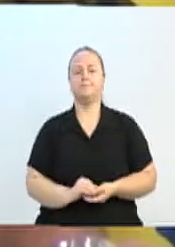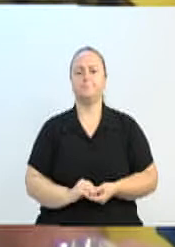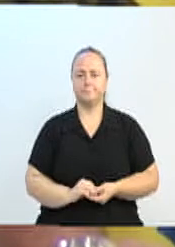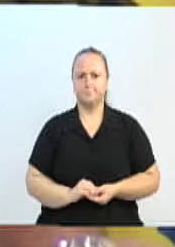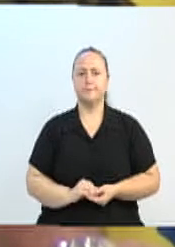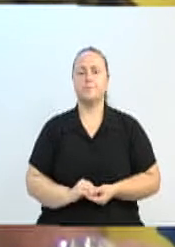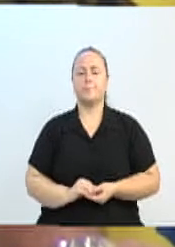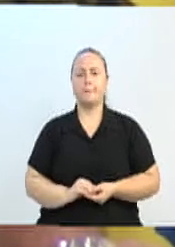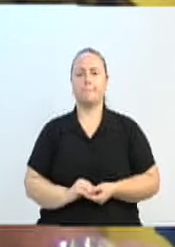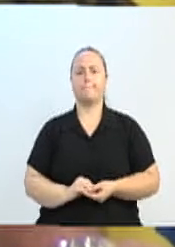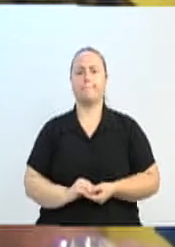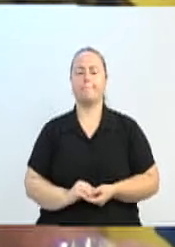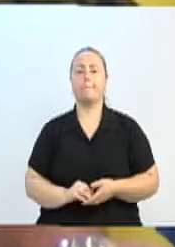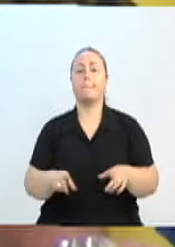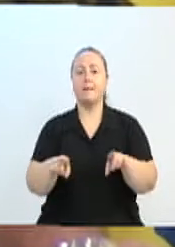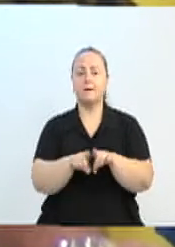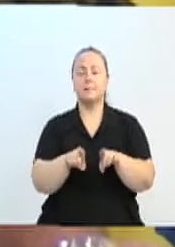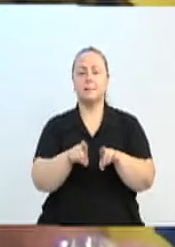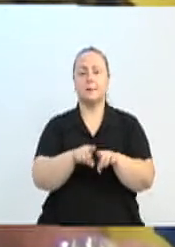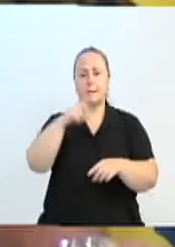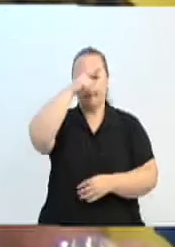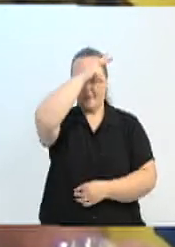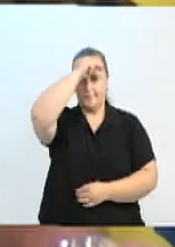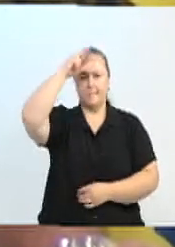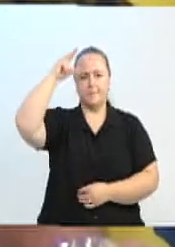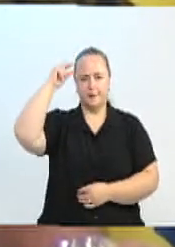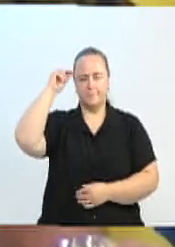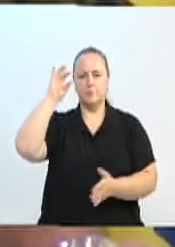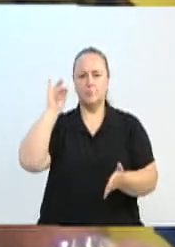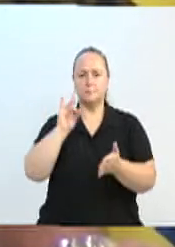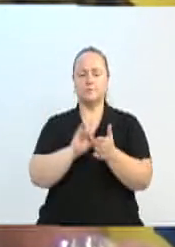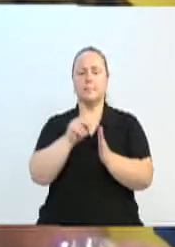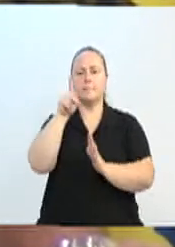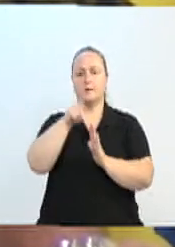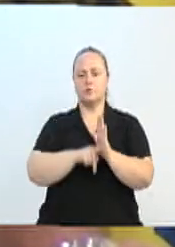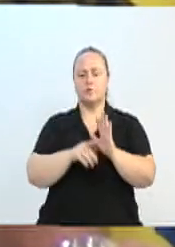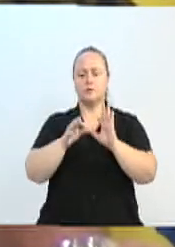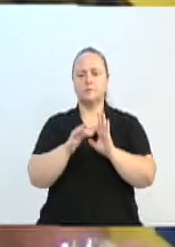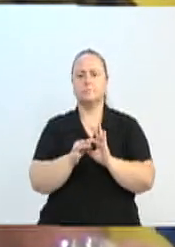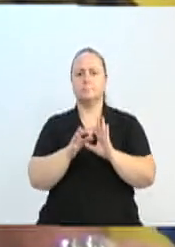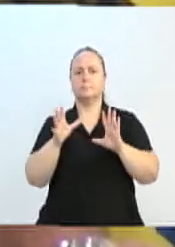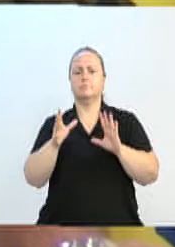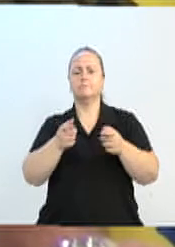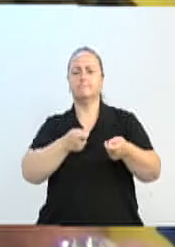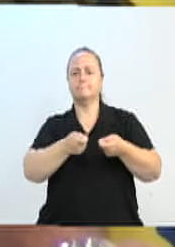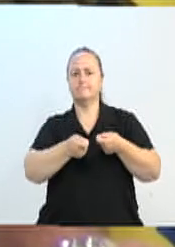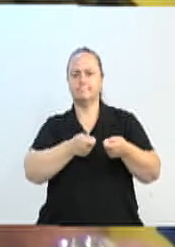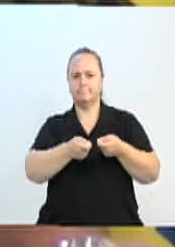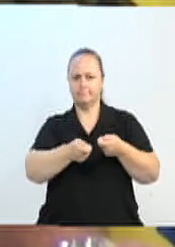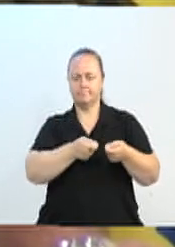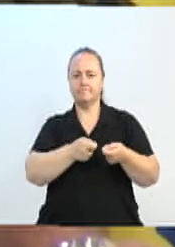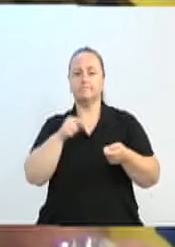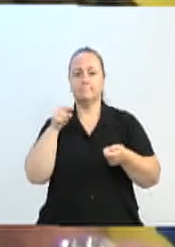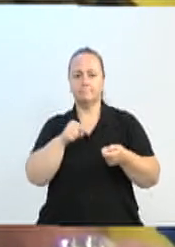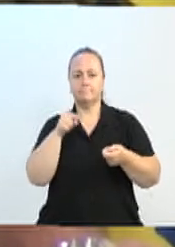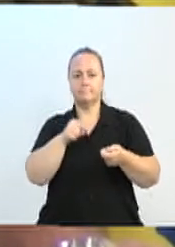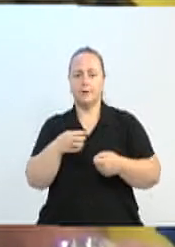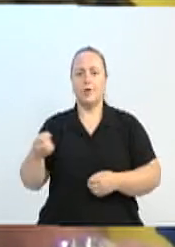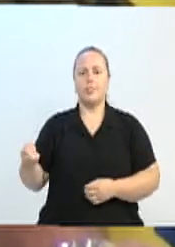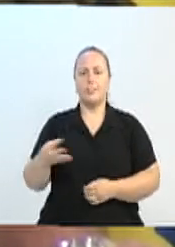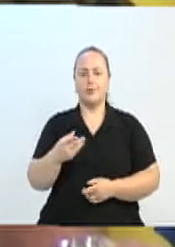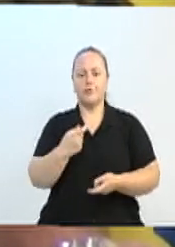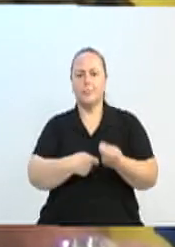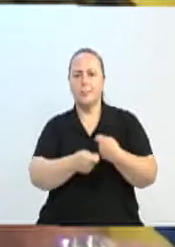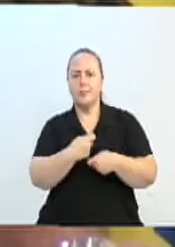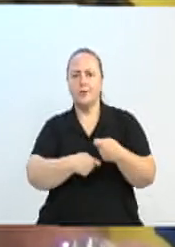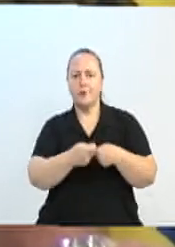apresentamos ao poder executivo o ante-projeto Liberdade Econômica que facilita a abertura de novos negócios na